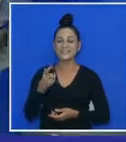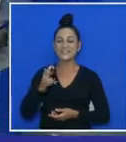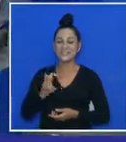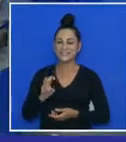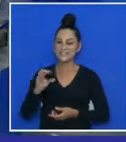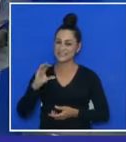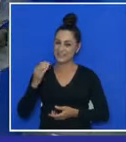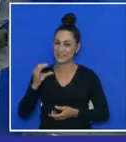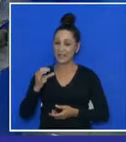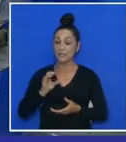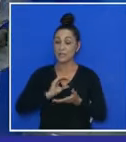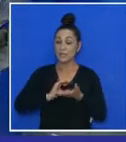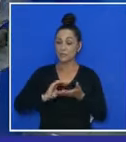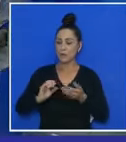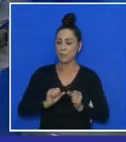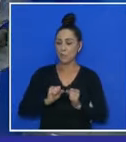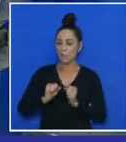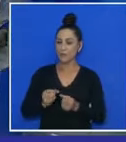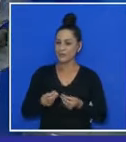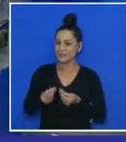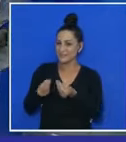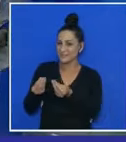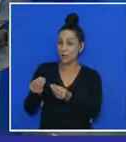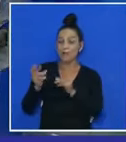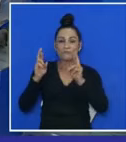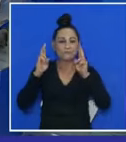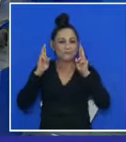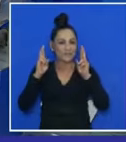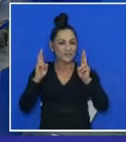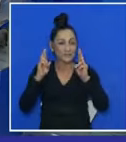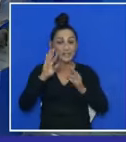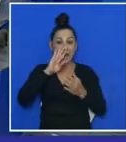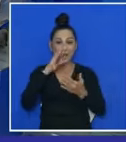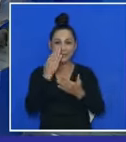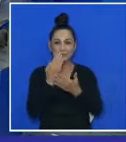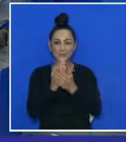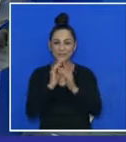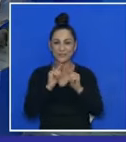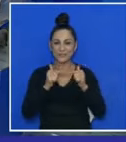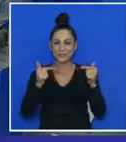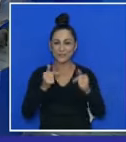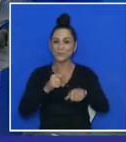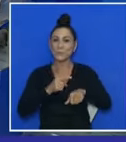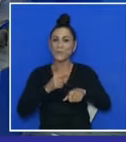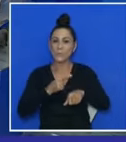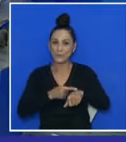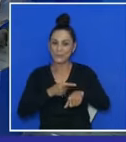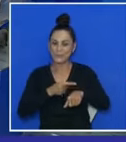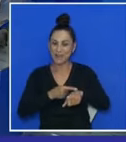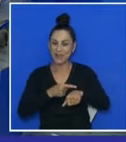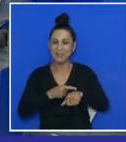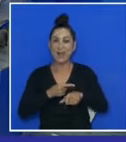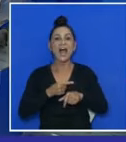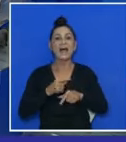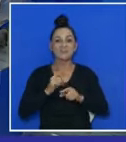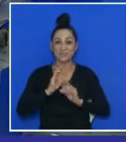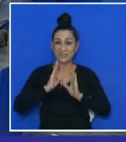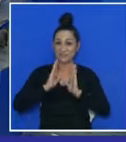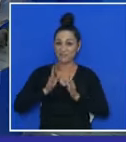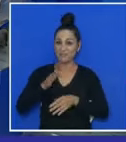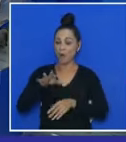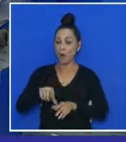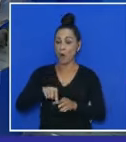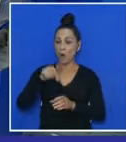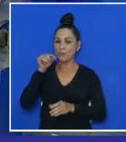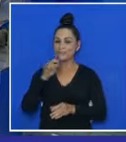4.466.234,15 reais. Esse prêmio pode sair para você, então fica aí na torcida, acredita na sorte, porque já já você vai conhecer os números premiados de